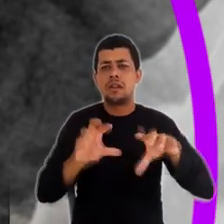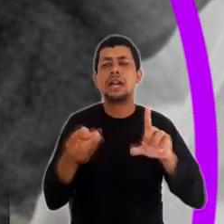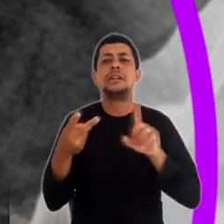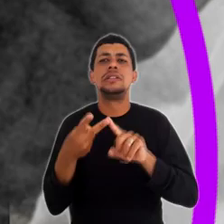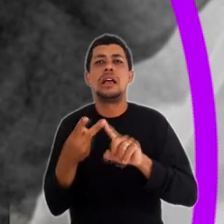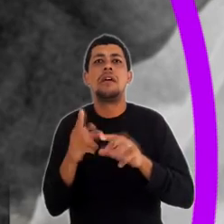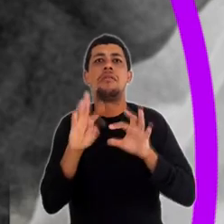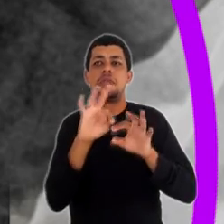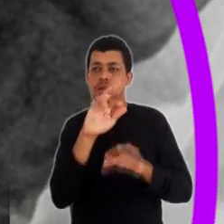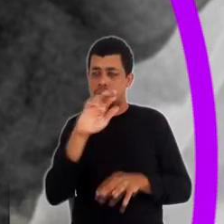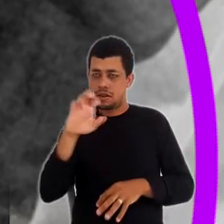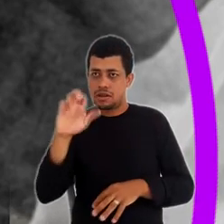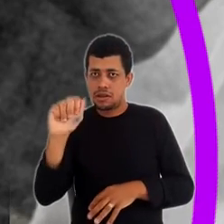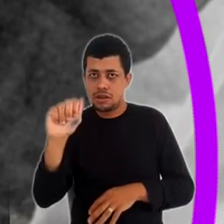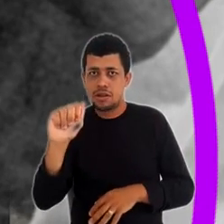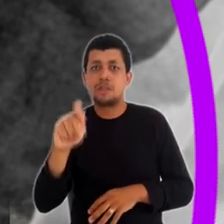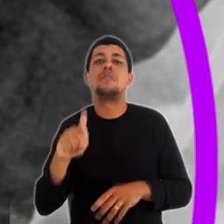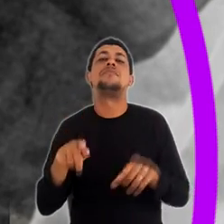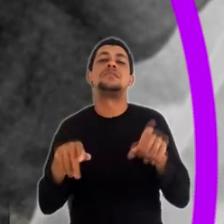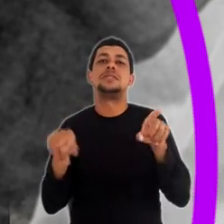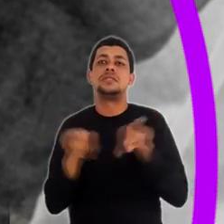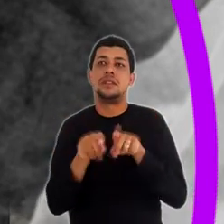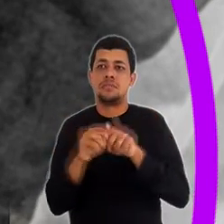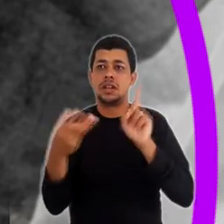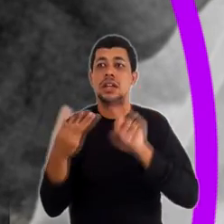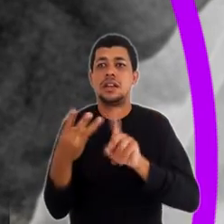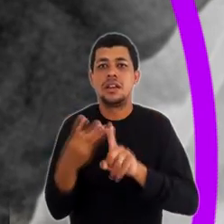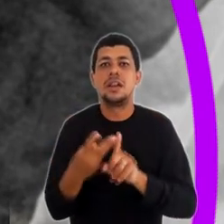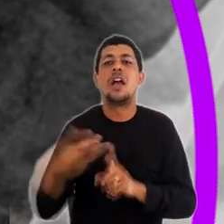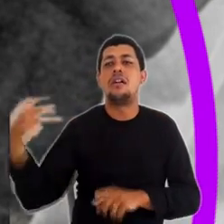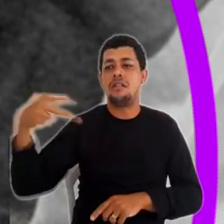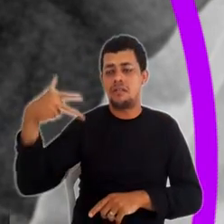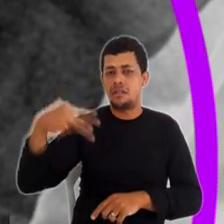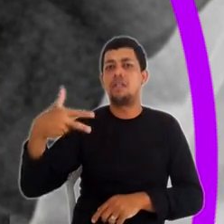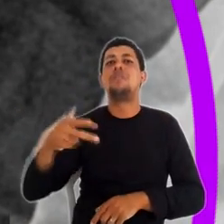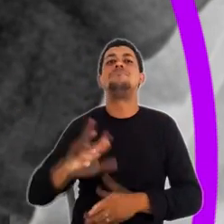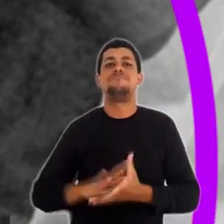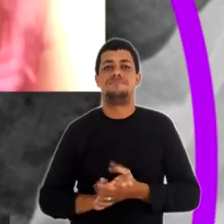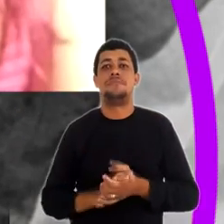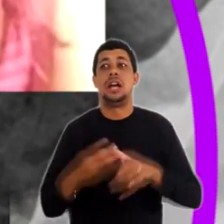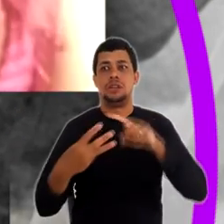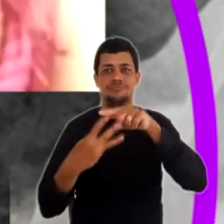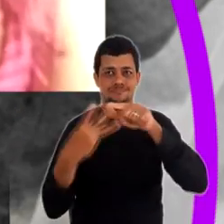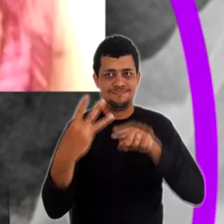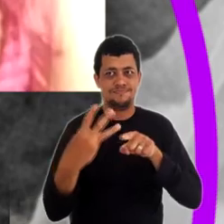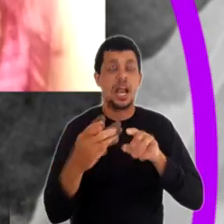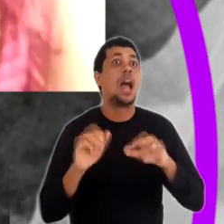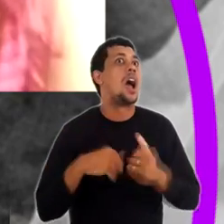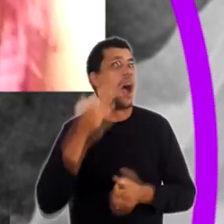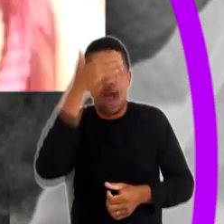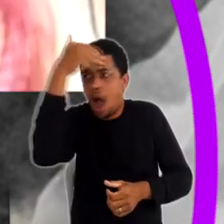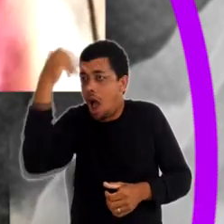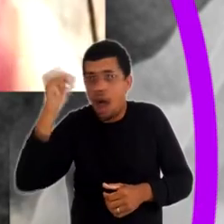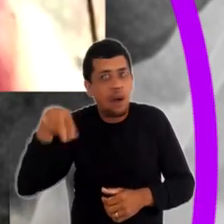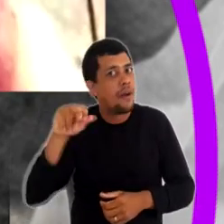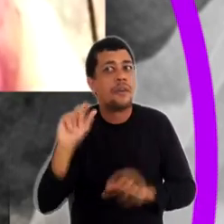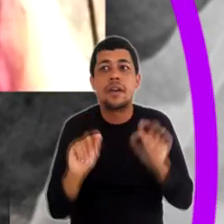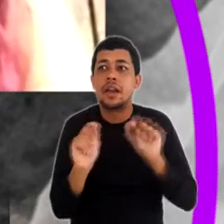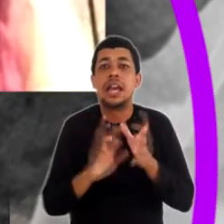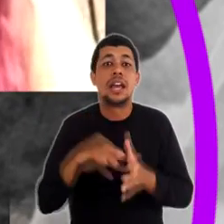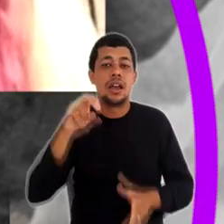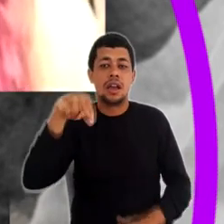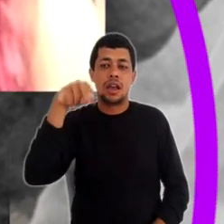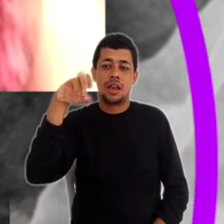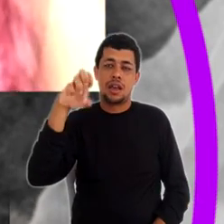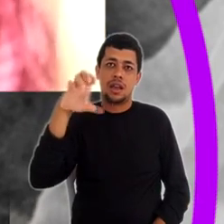pegada trap e, ao mesmo tempo, ela traz a mensagem do rap, né? Que o rap, ele é muito carregado disso. E não esquecendo o quê? O Nekali